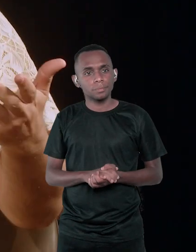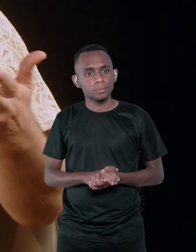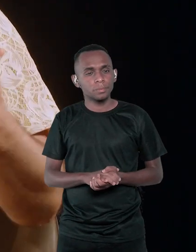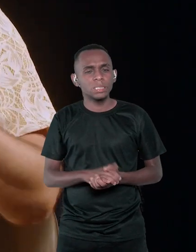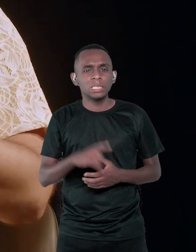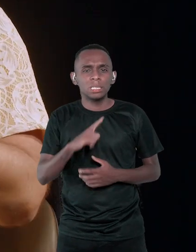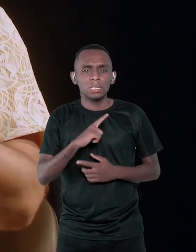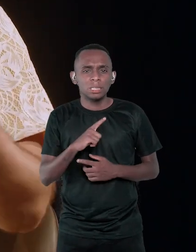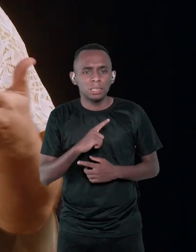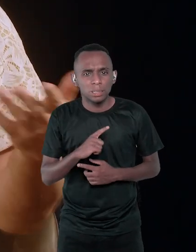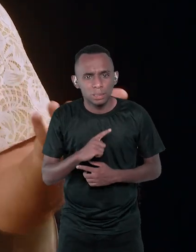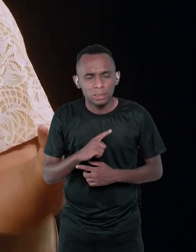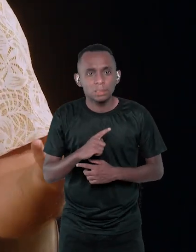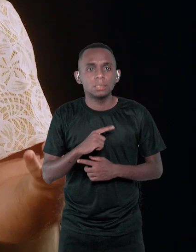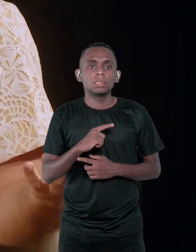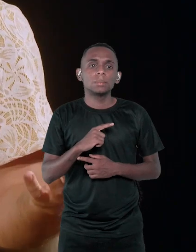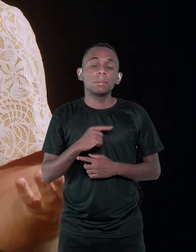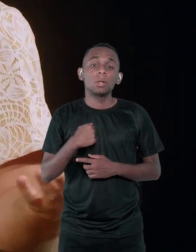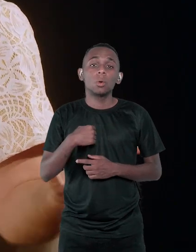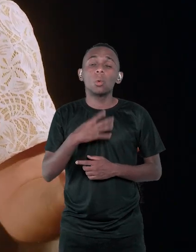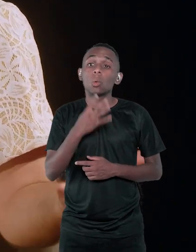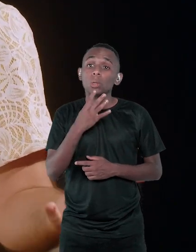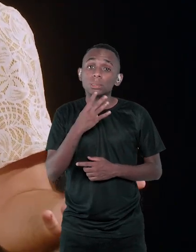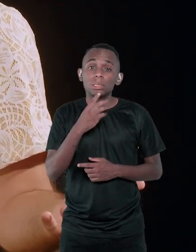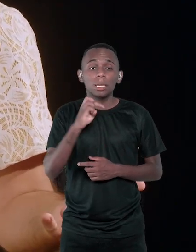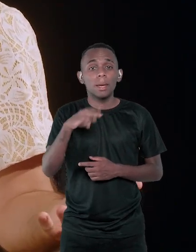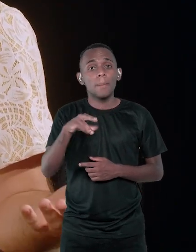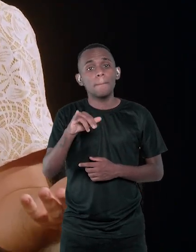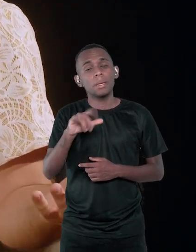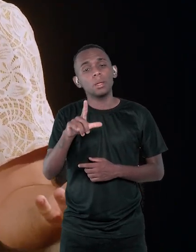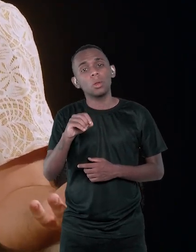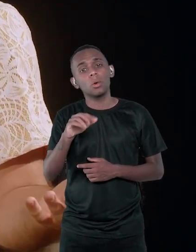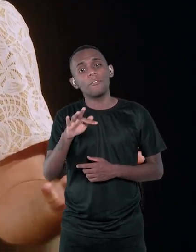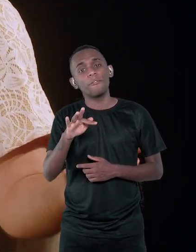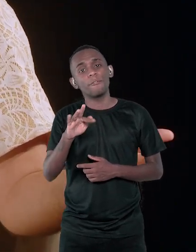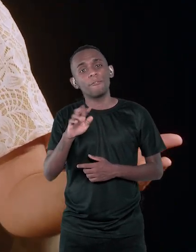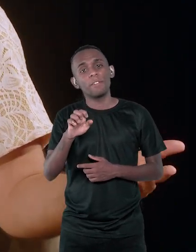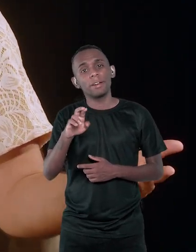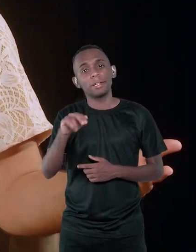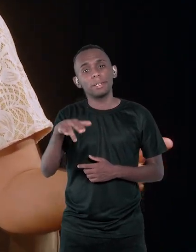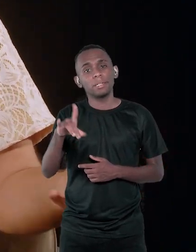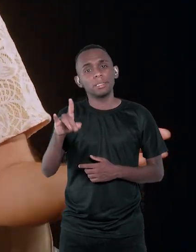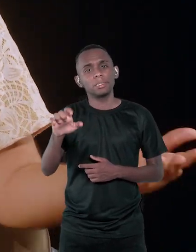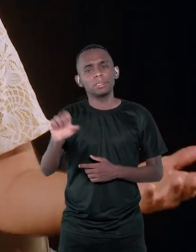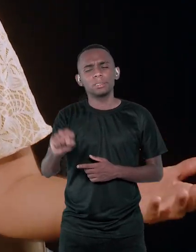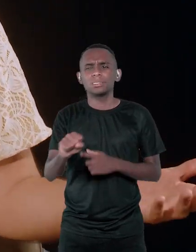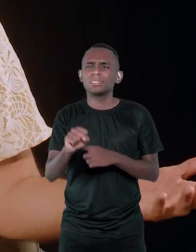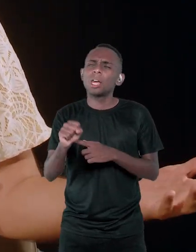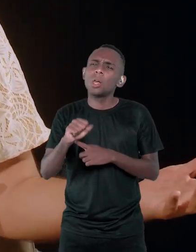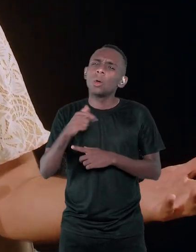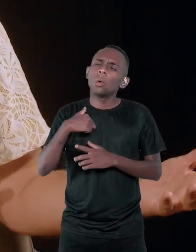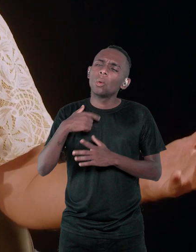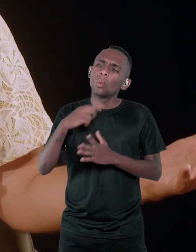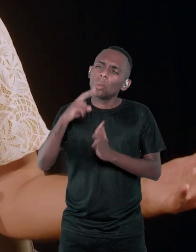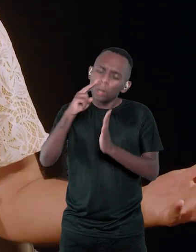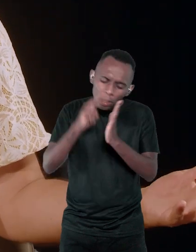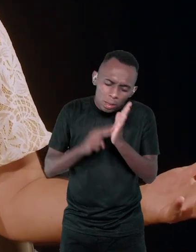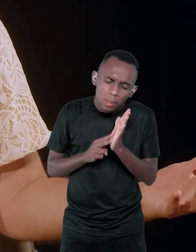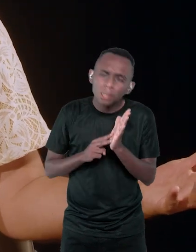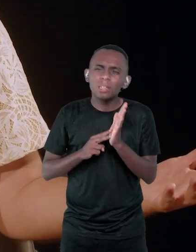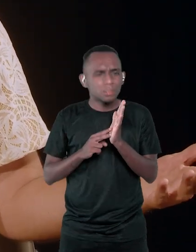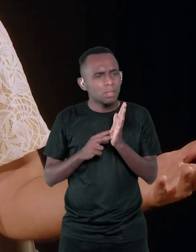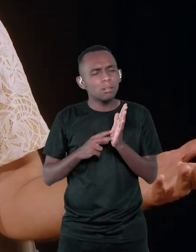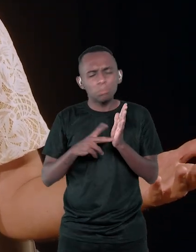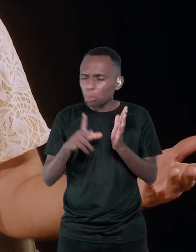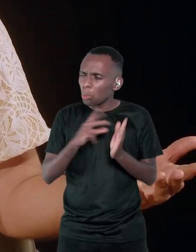tinha coleção. Eu conheci Milor Fernandes com 10 anos, era uma coisa louca, eu ficava lendo, eu achava incrível. Milor Fernandes, turma, mestre máximo